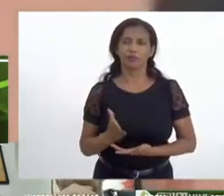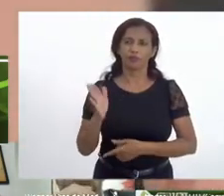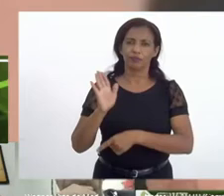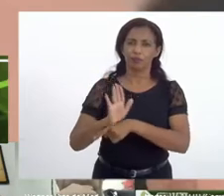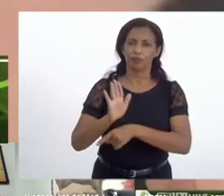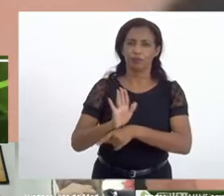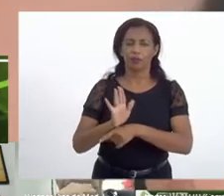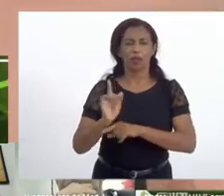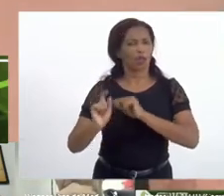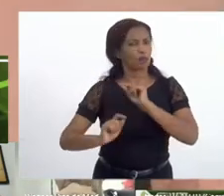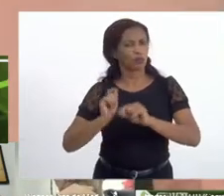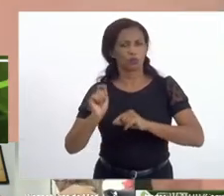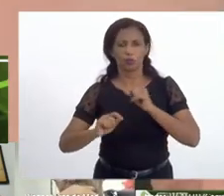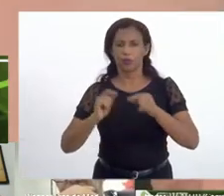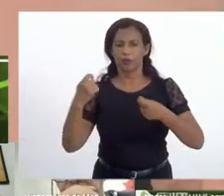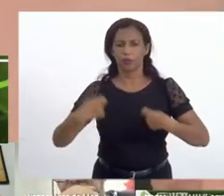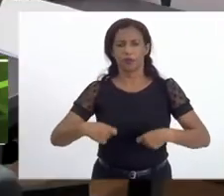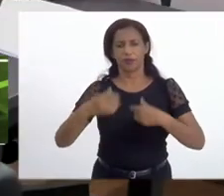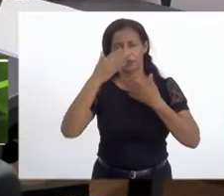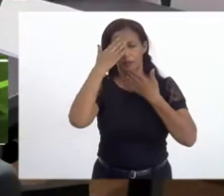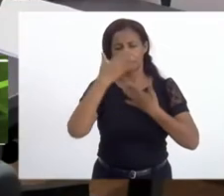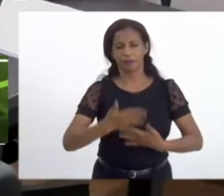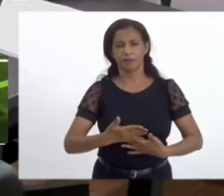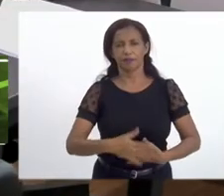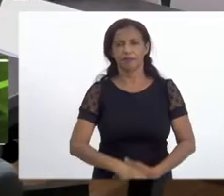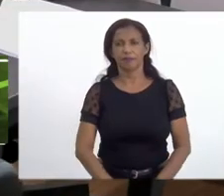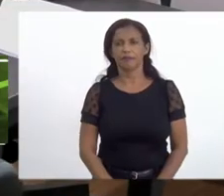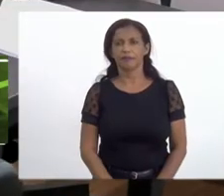contribuir naquilo que possível. Obrigado.